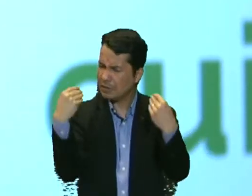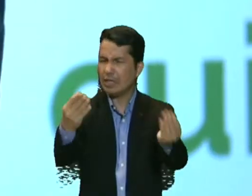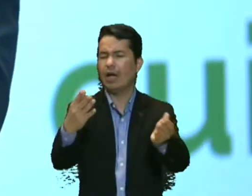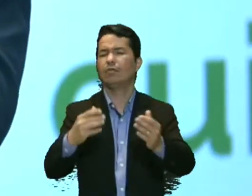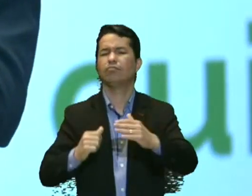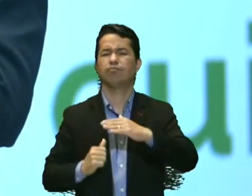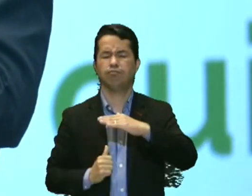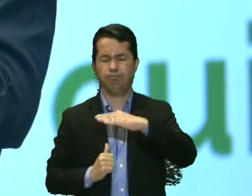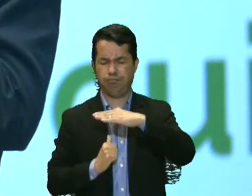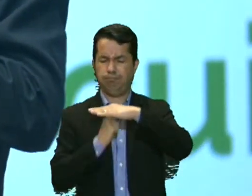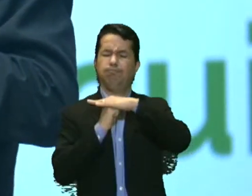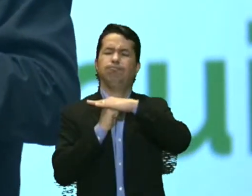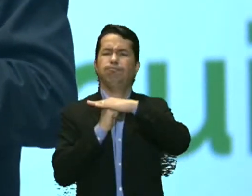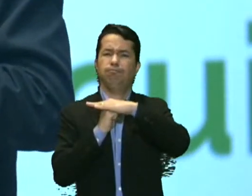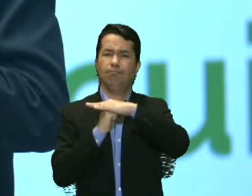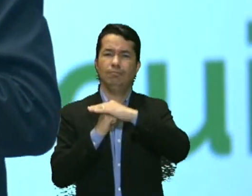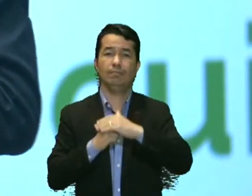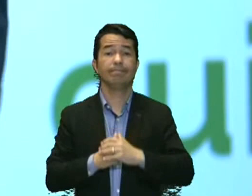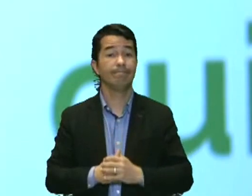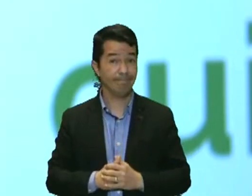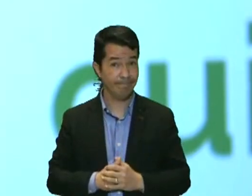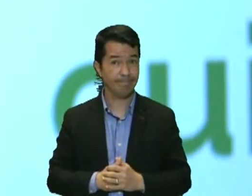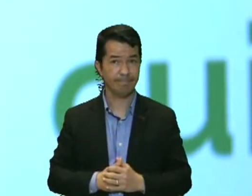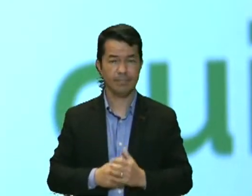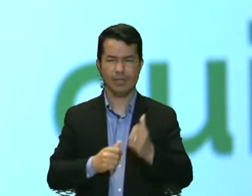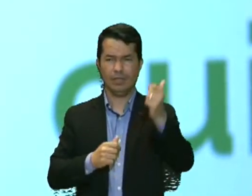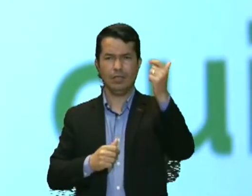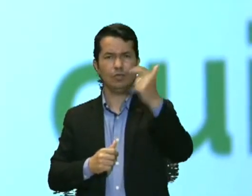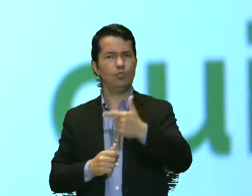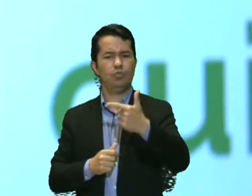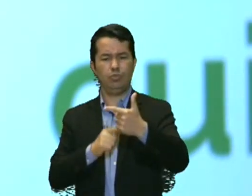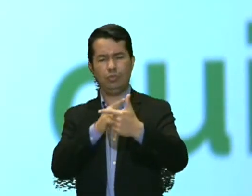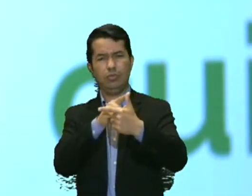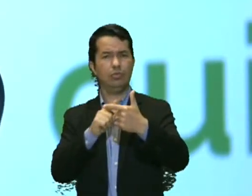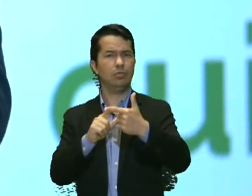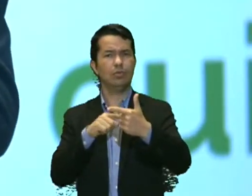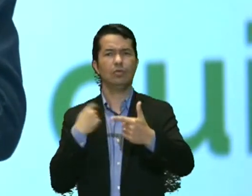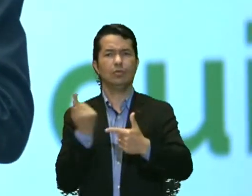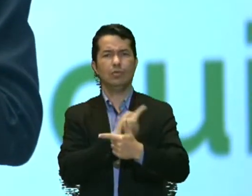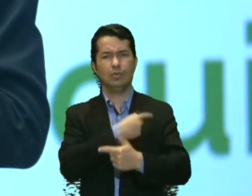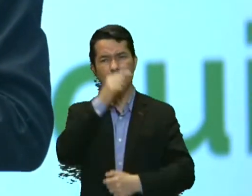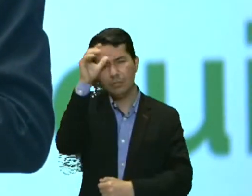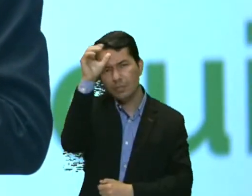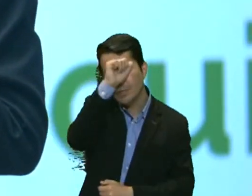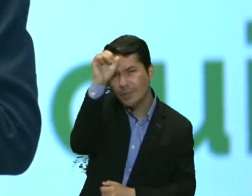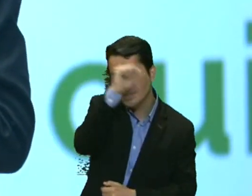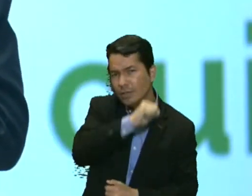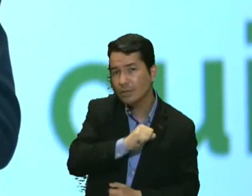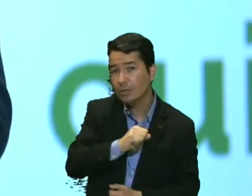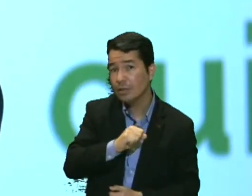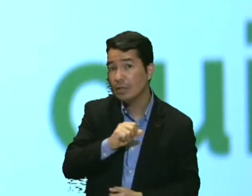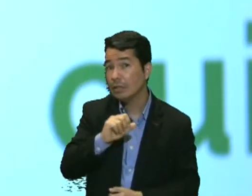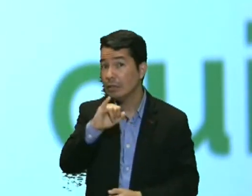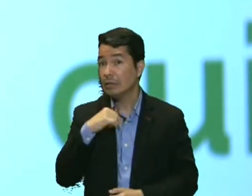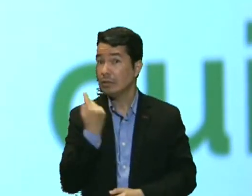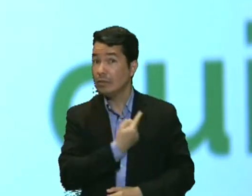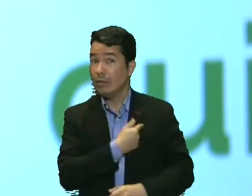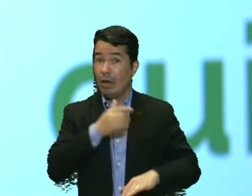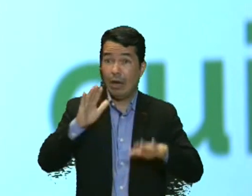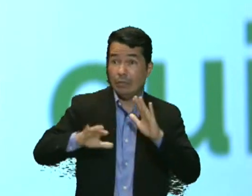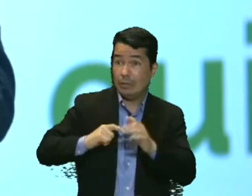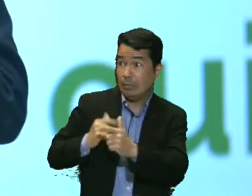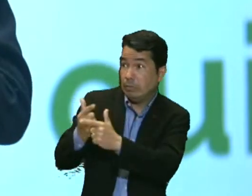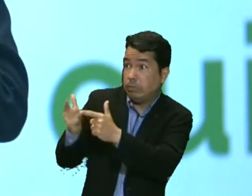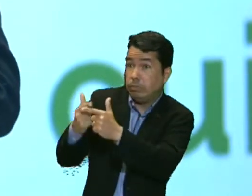aqui. Qual a segunda lição que nós aprendemos? Que quando enfrentamos situações